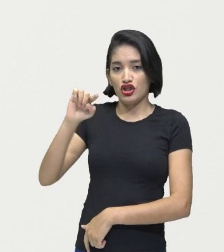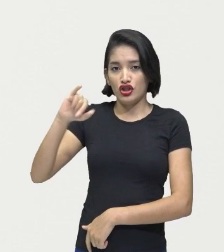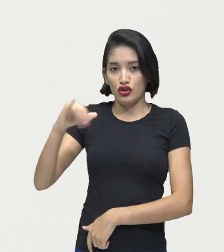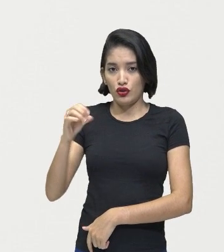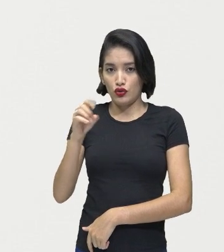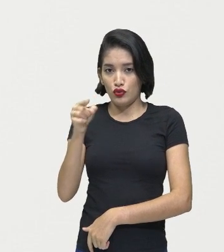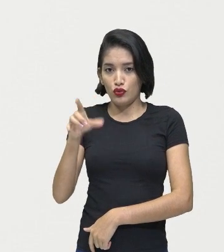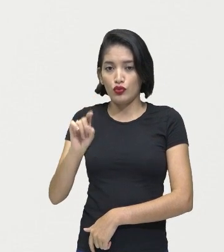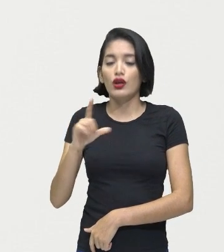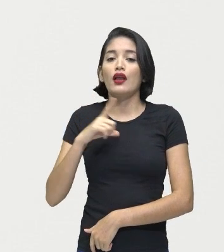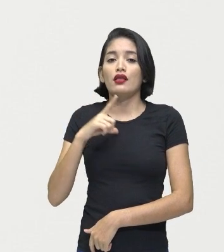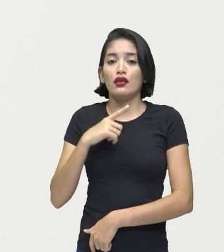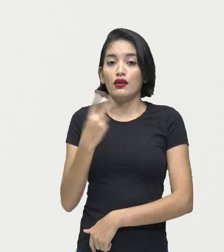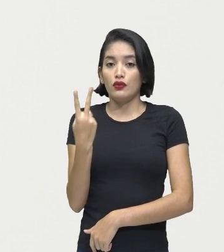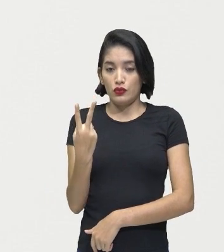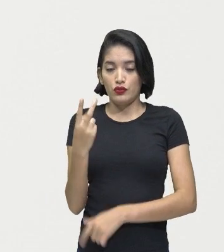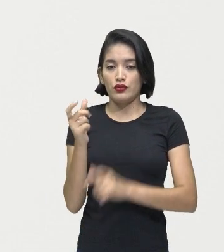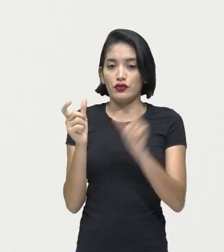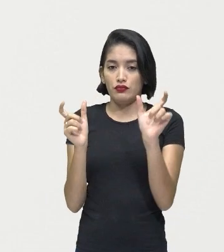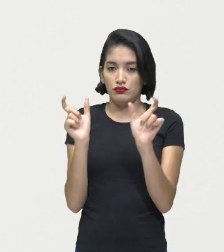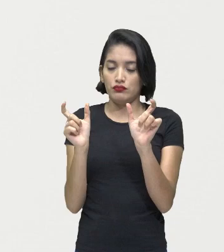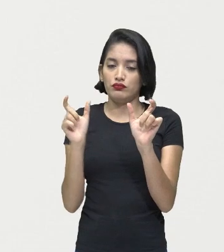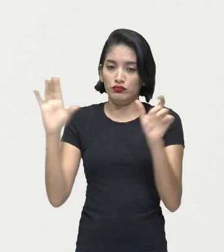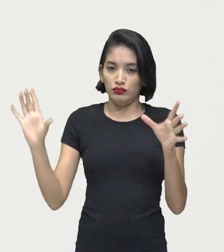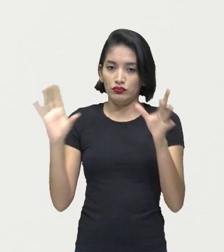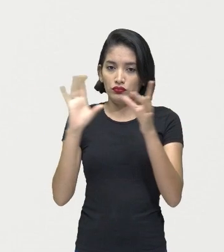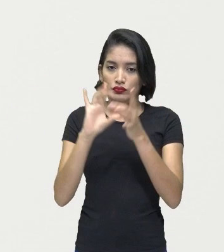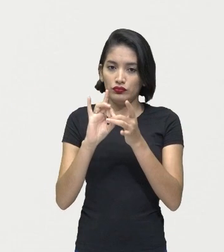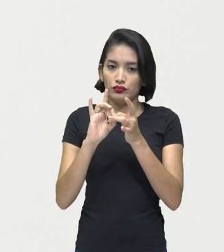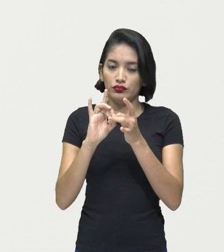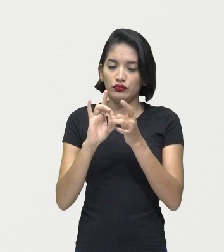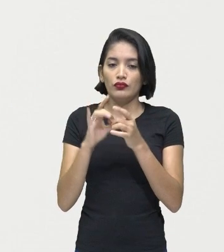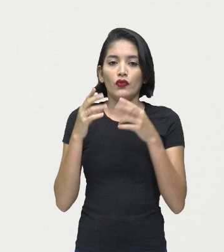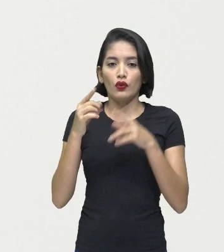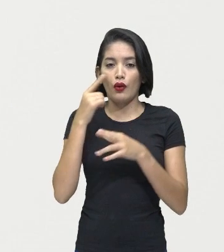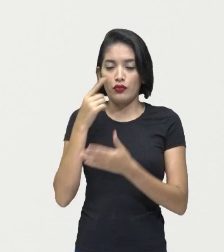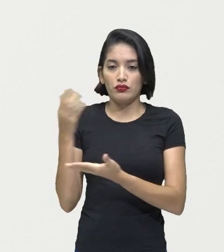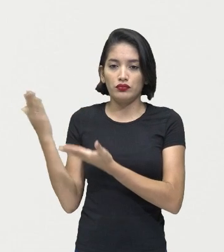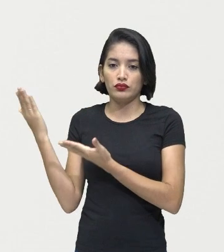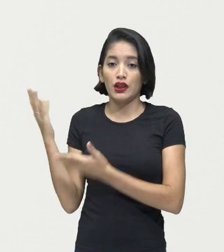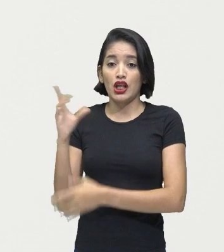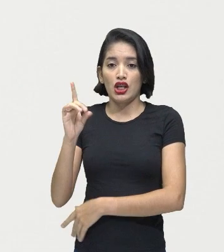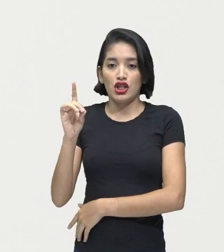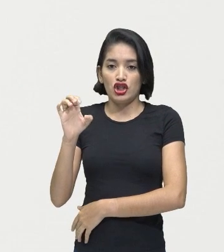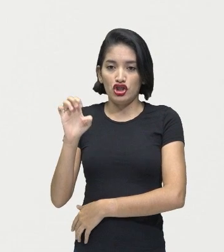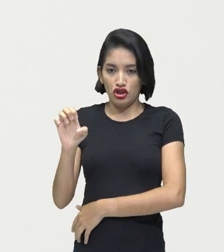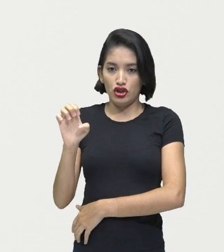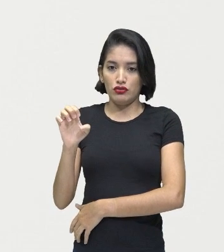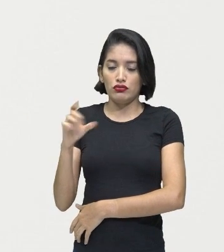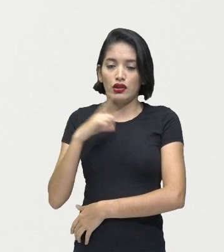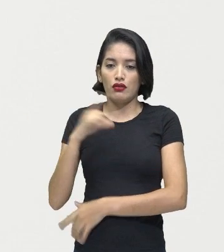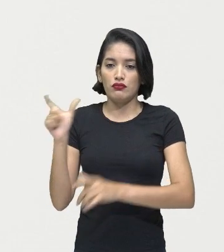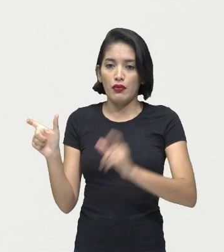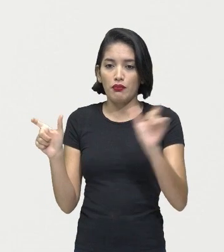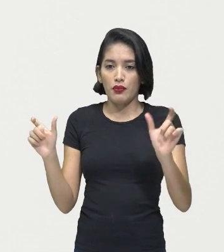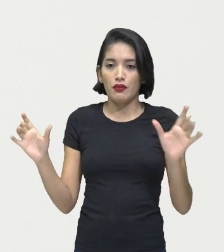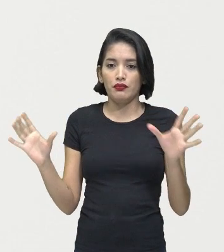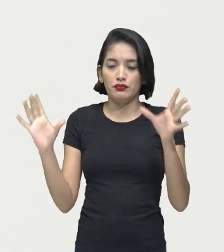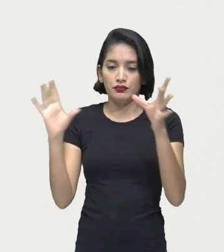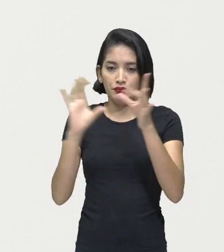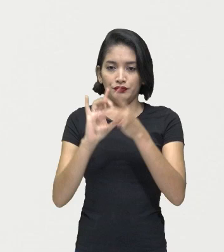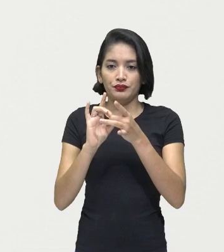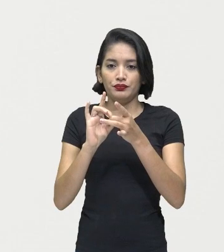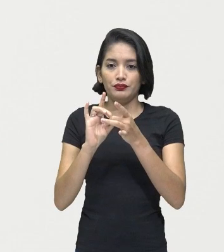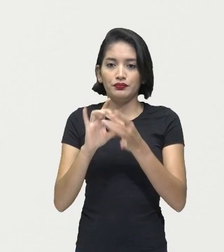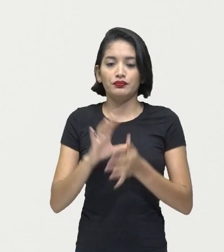duas palavras. O de, né? A mesma coisa aqui, ó. Ele faz essa ligação entre uma palavra